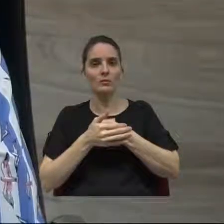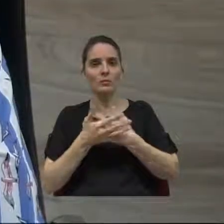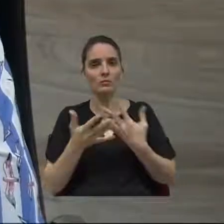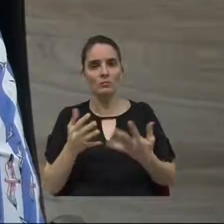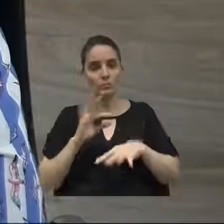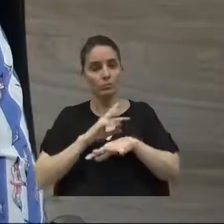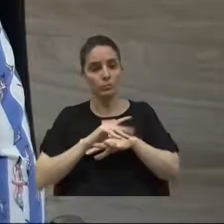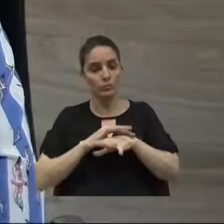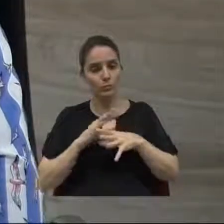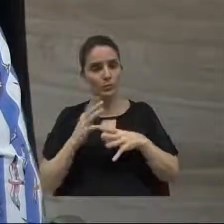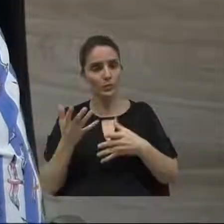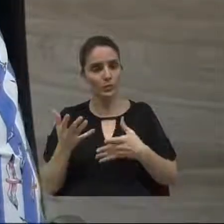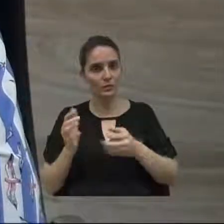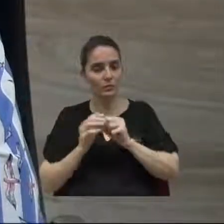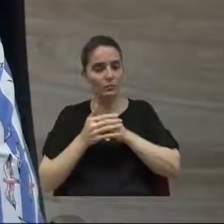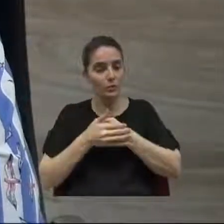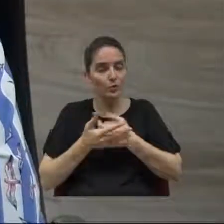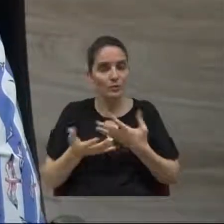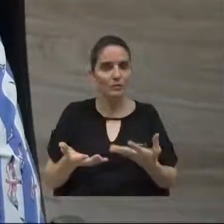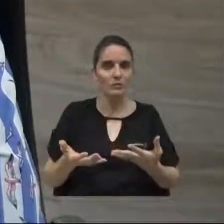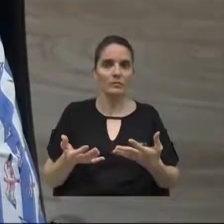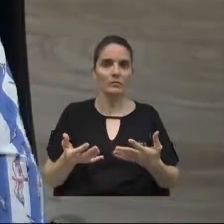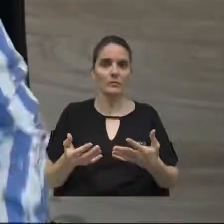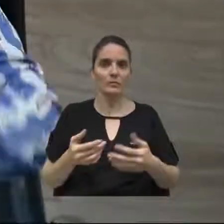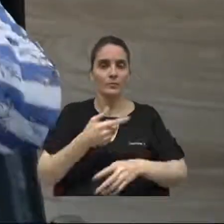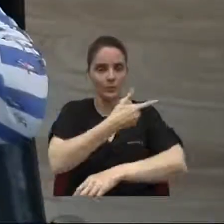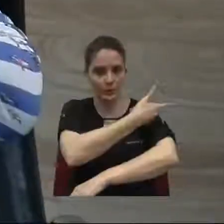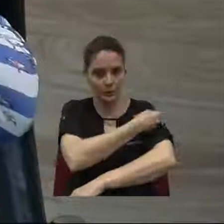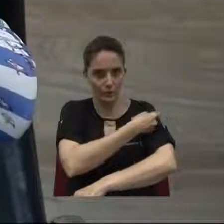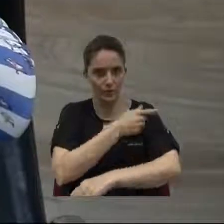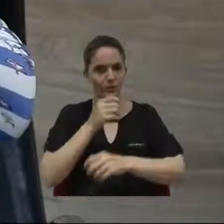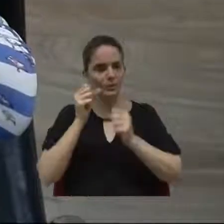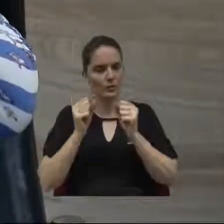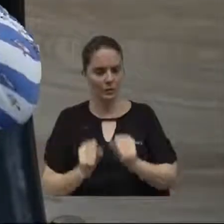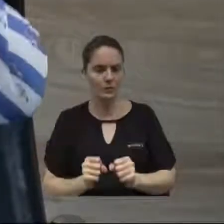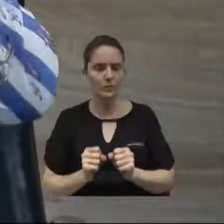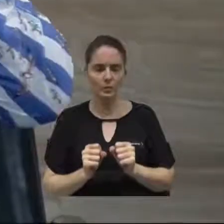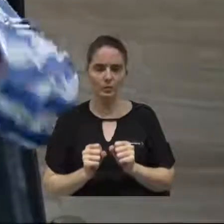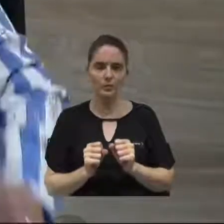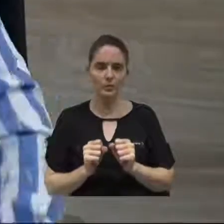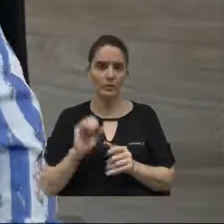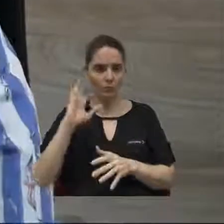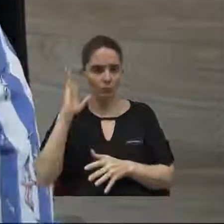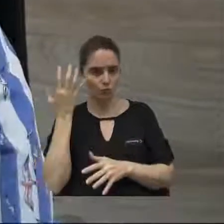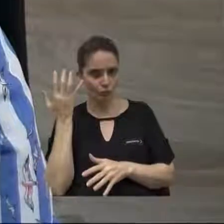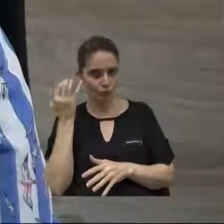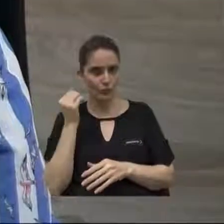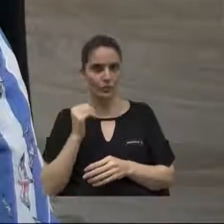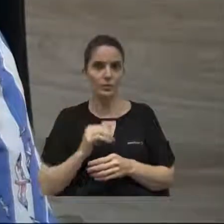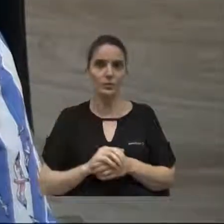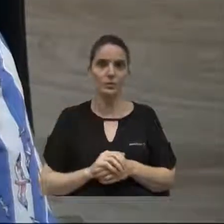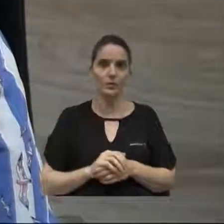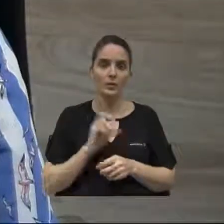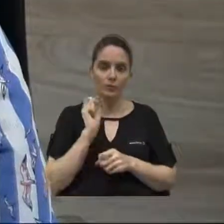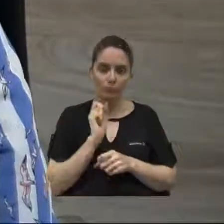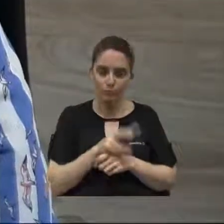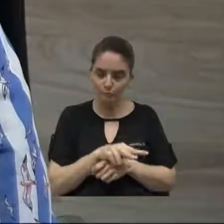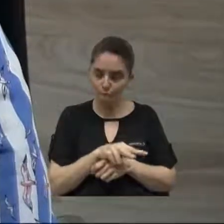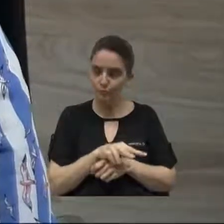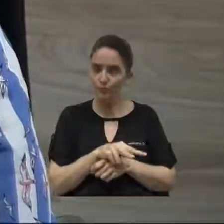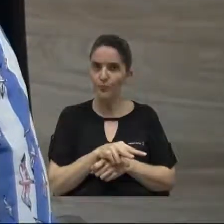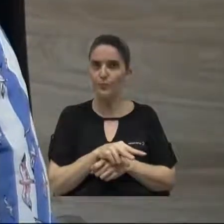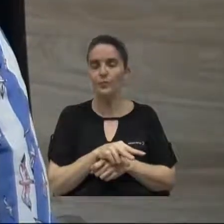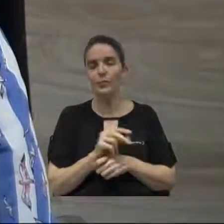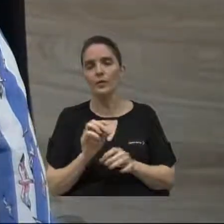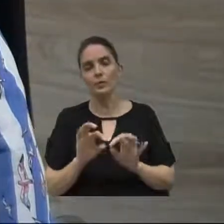anticorpos. Lógico que com a vacina existem algumas que são vírus, tem aquelas vírus